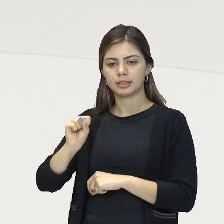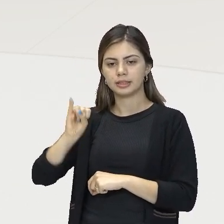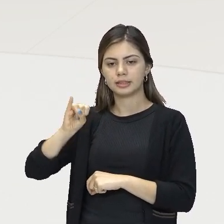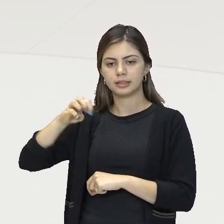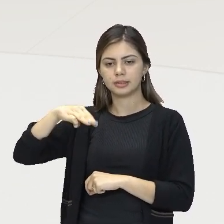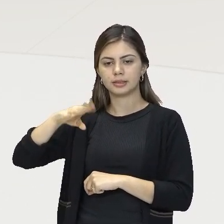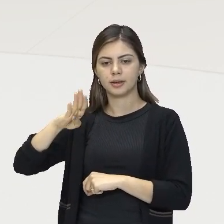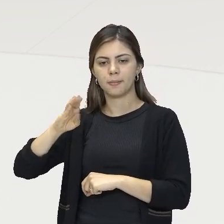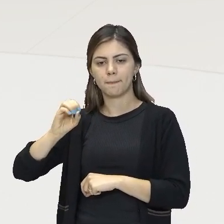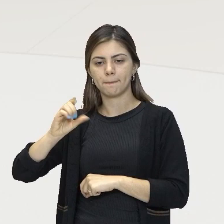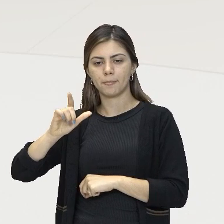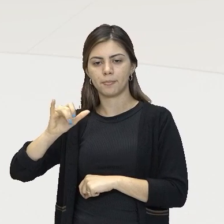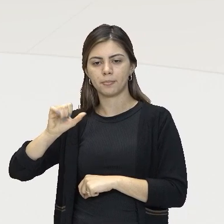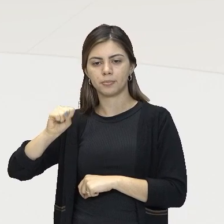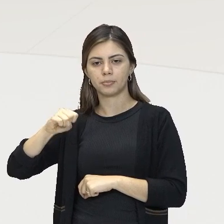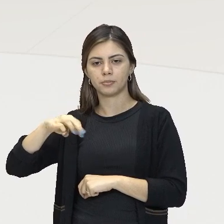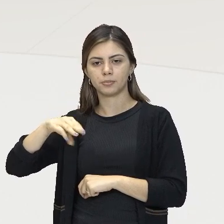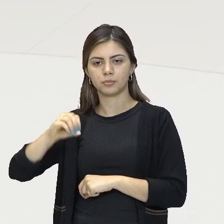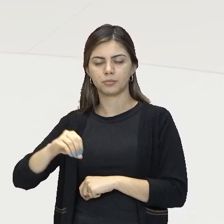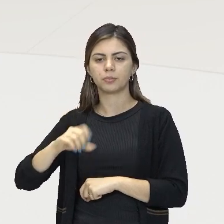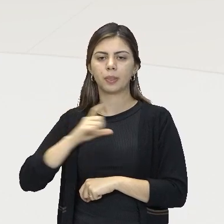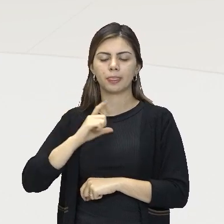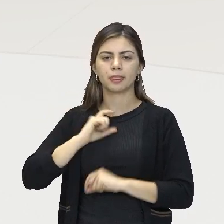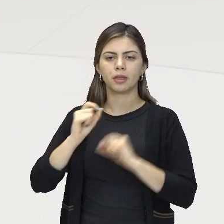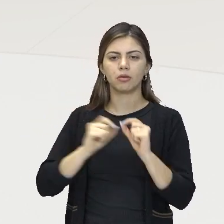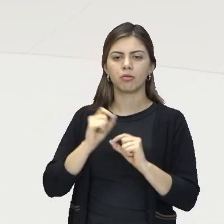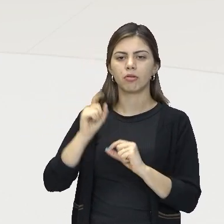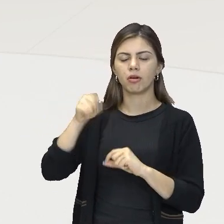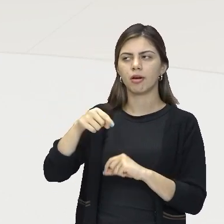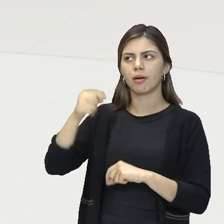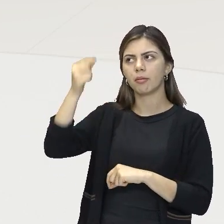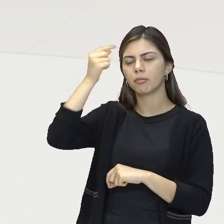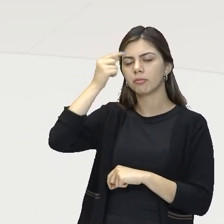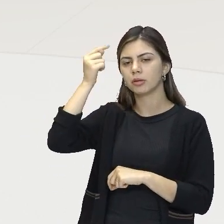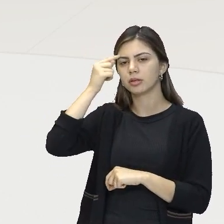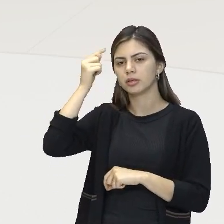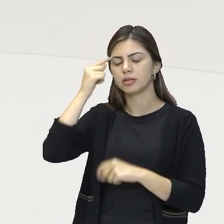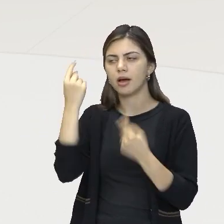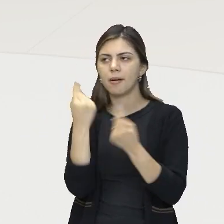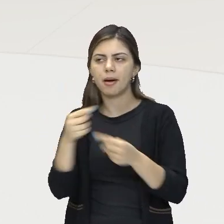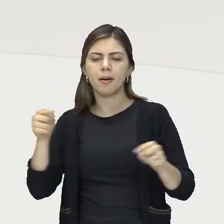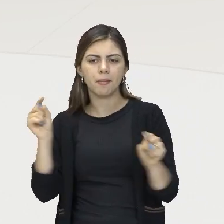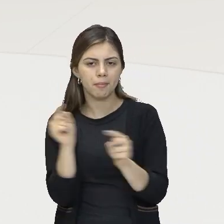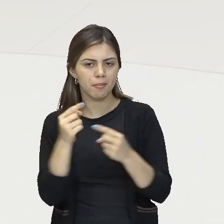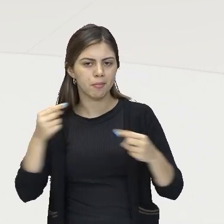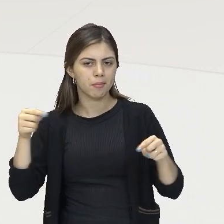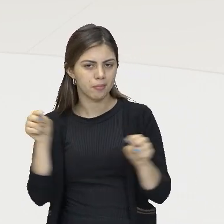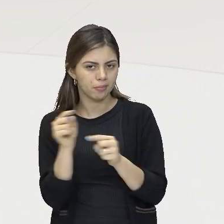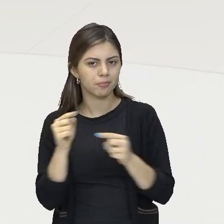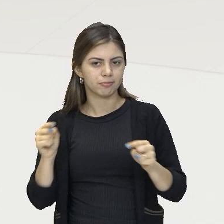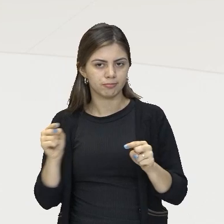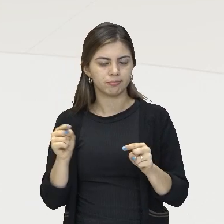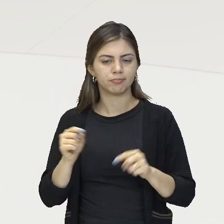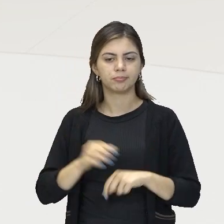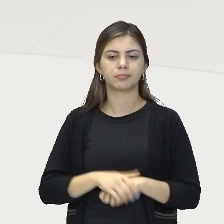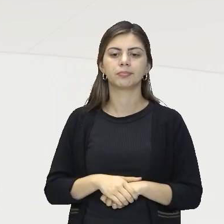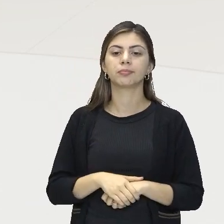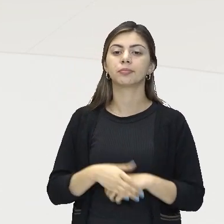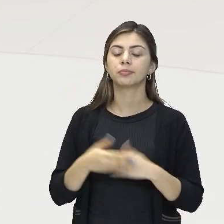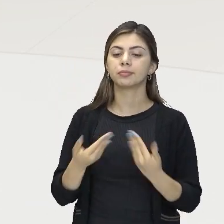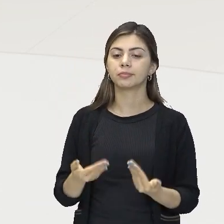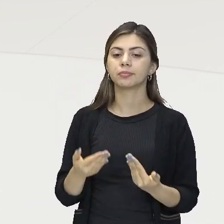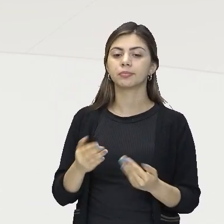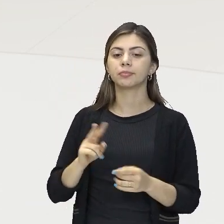tá? Cosmos, introspecção, traz um lado também de musicalidade, tá bom? E aí,